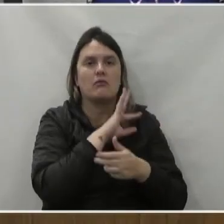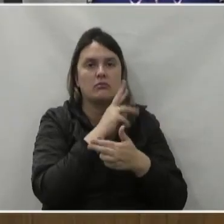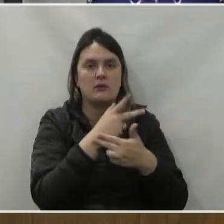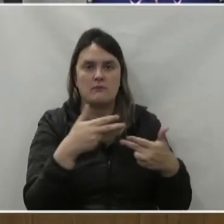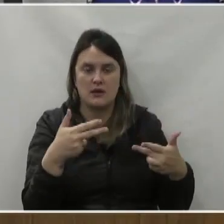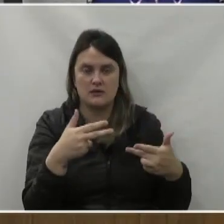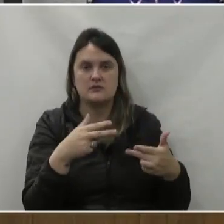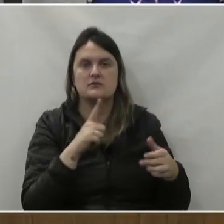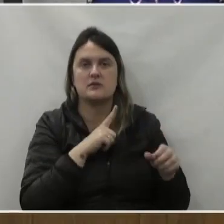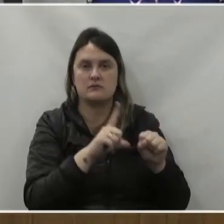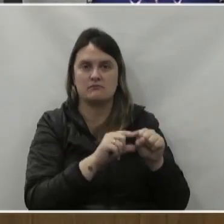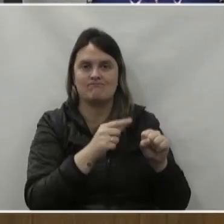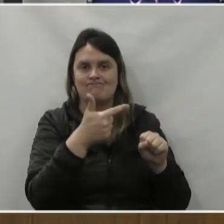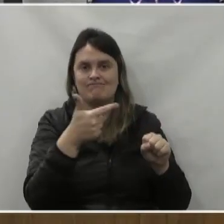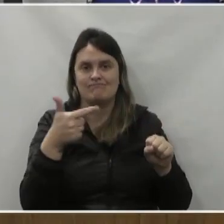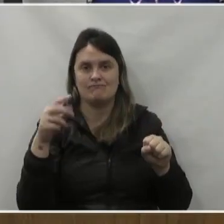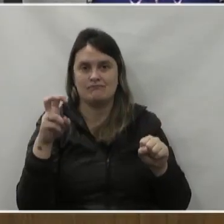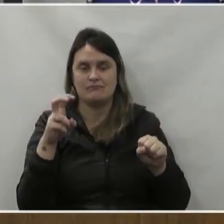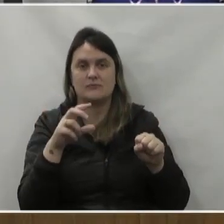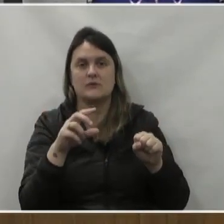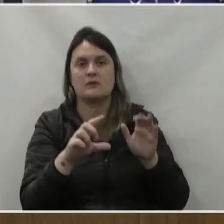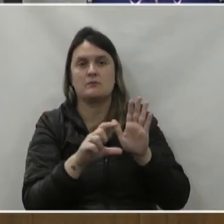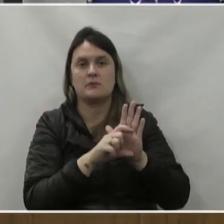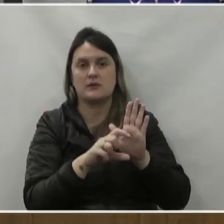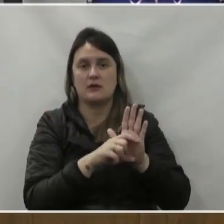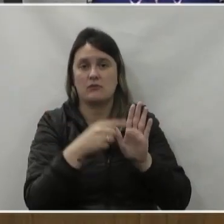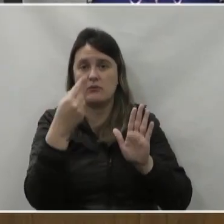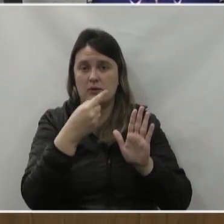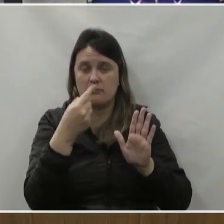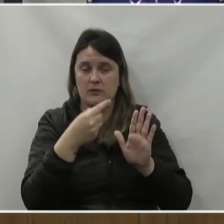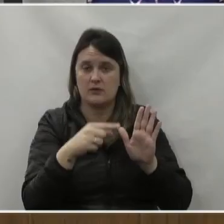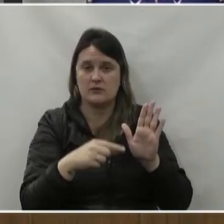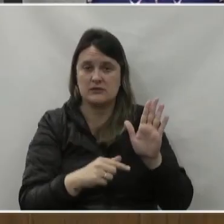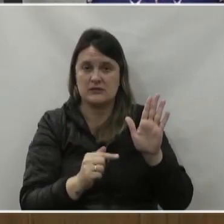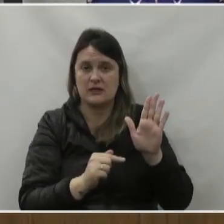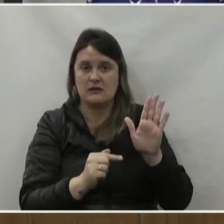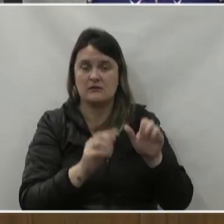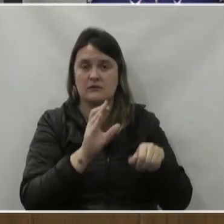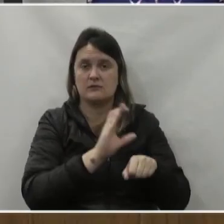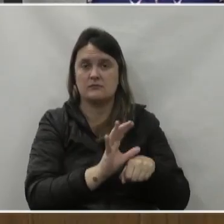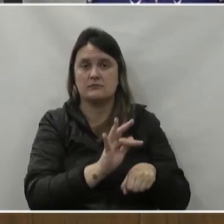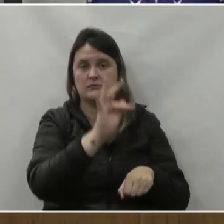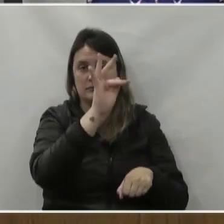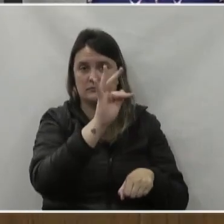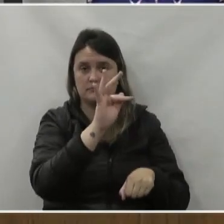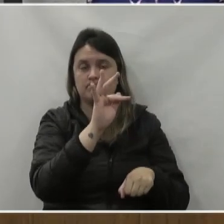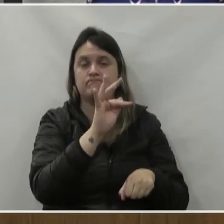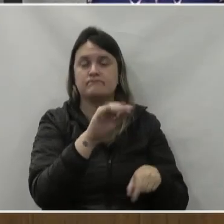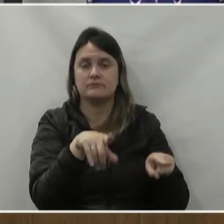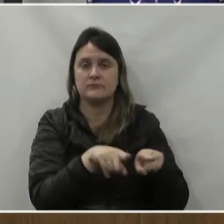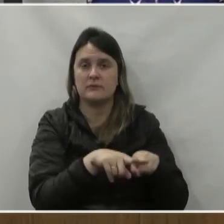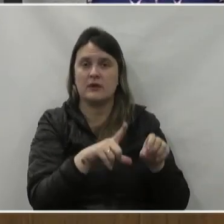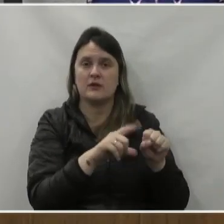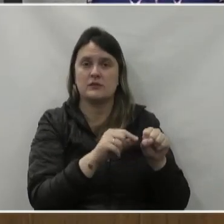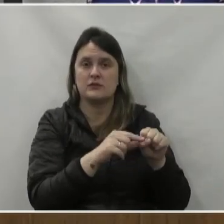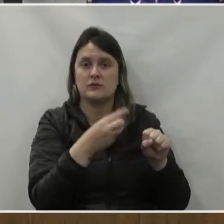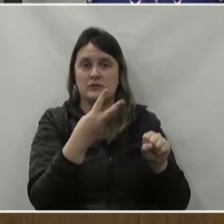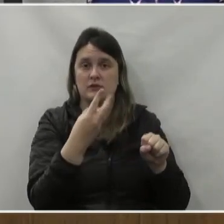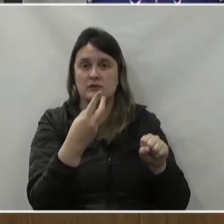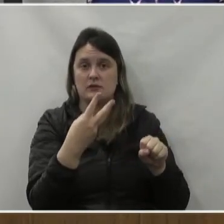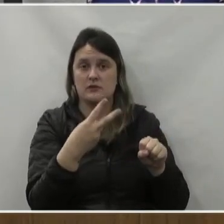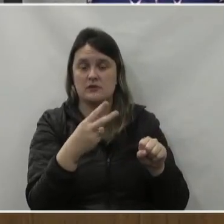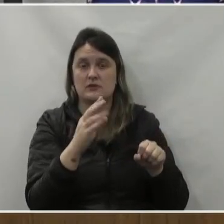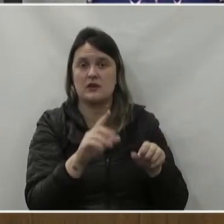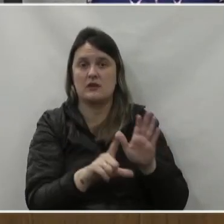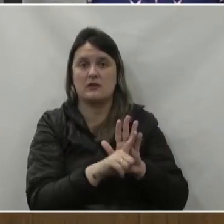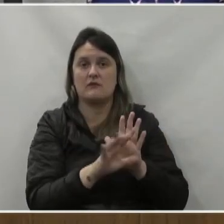artigo 225, parágrafo 1º, inciso 7º da Constituição Federal, bem como o artigo 32 da Lei